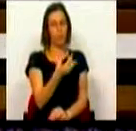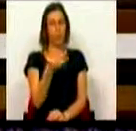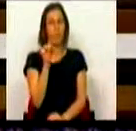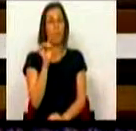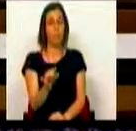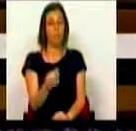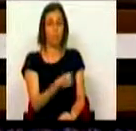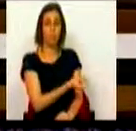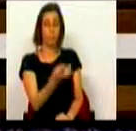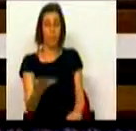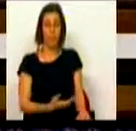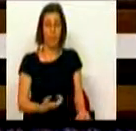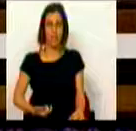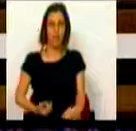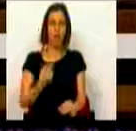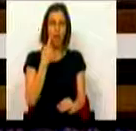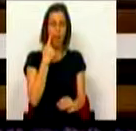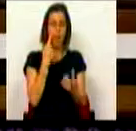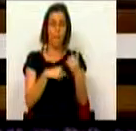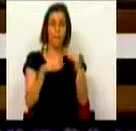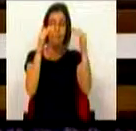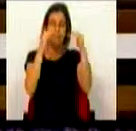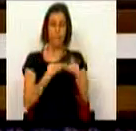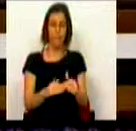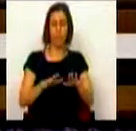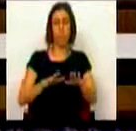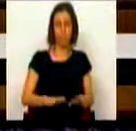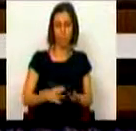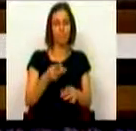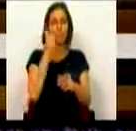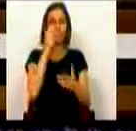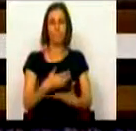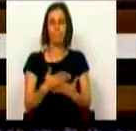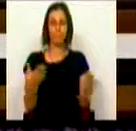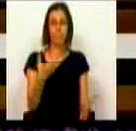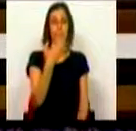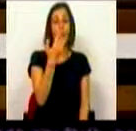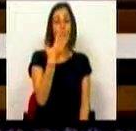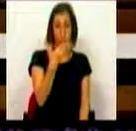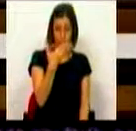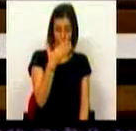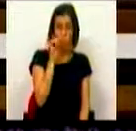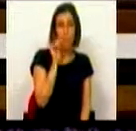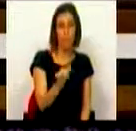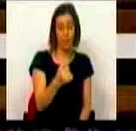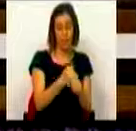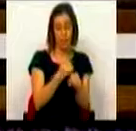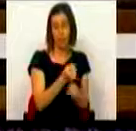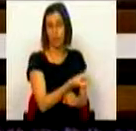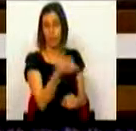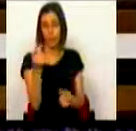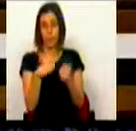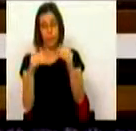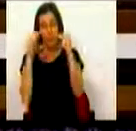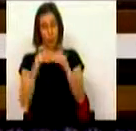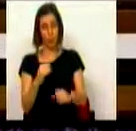mil desempregados de longa duração. Reduzir os inativos desencorajados em 71 mil trabalhadores.